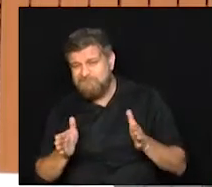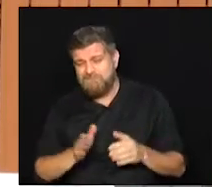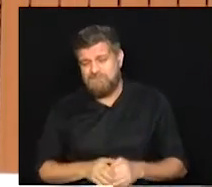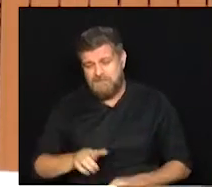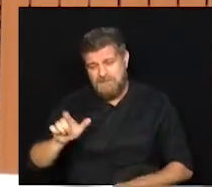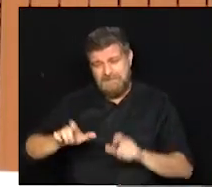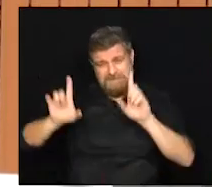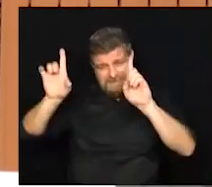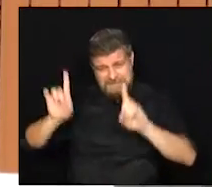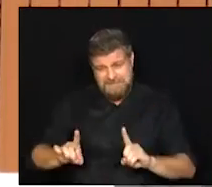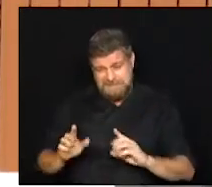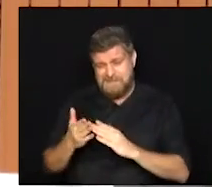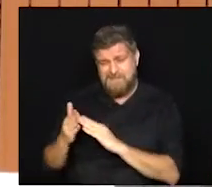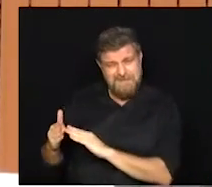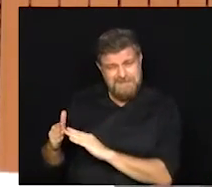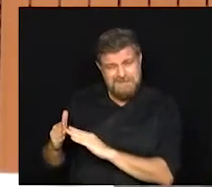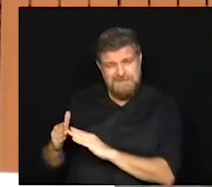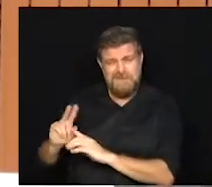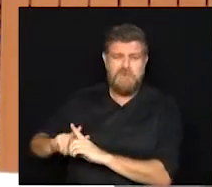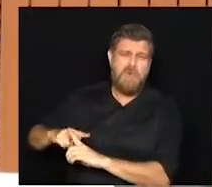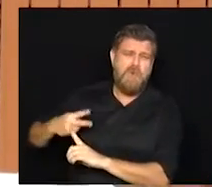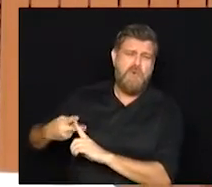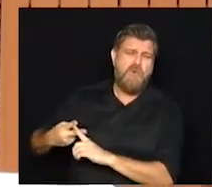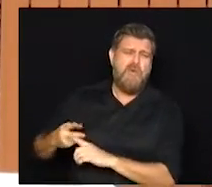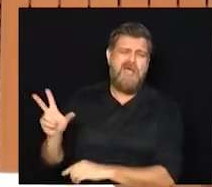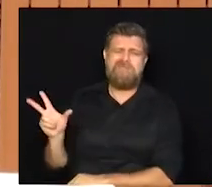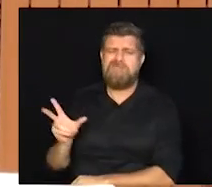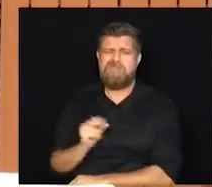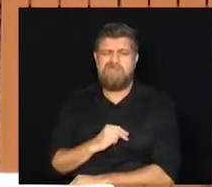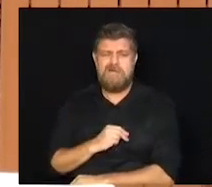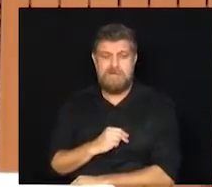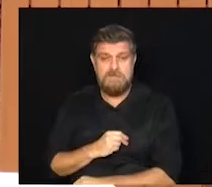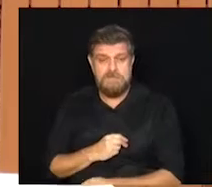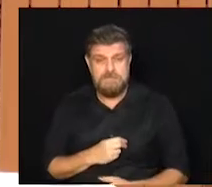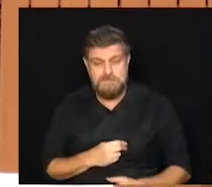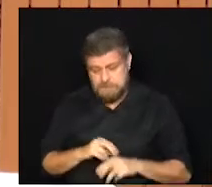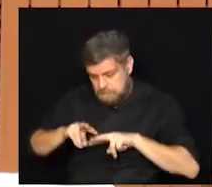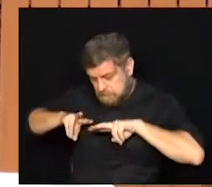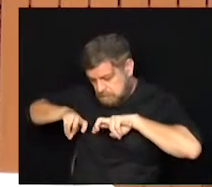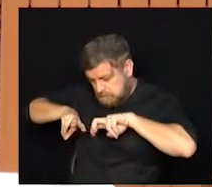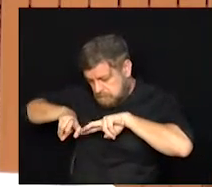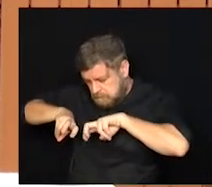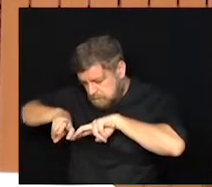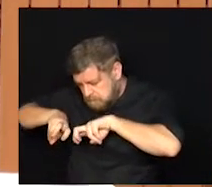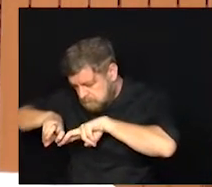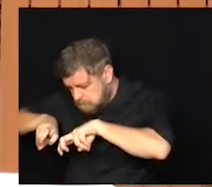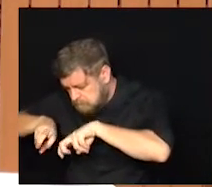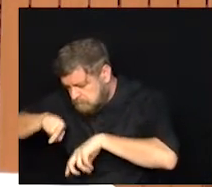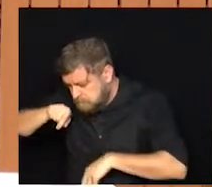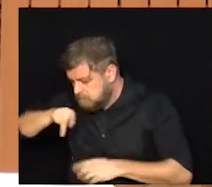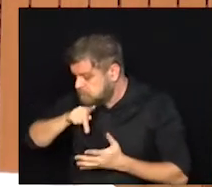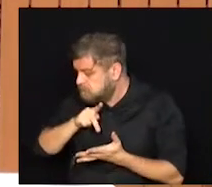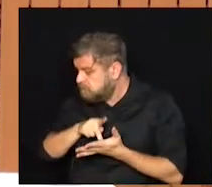com deficiência da periferia. Hoje, se você for a fundo mesmo, para ver